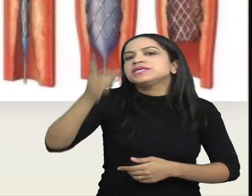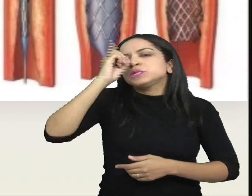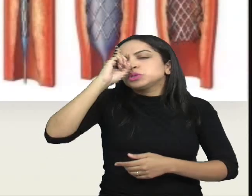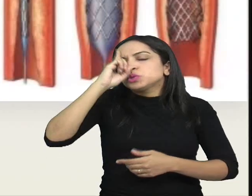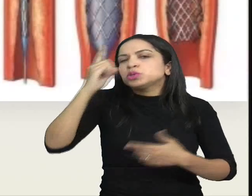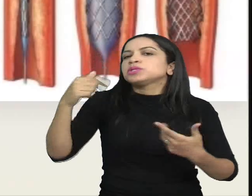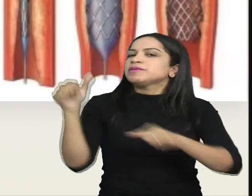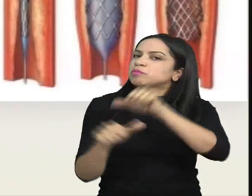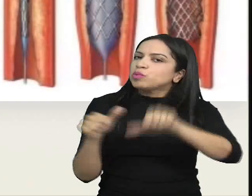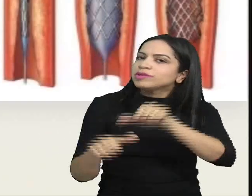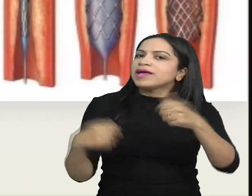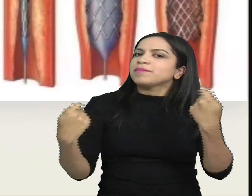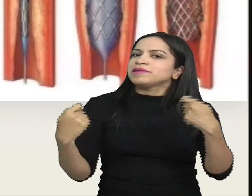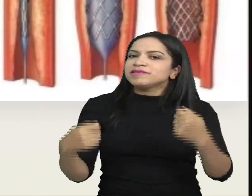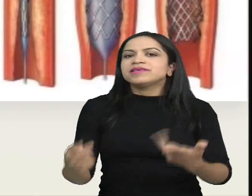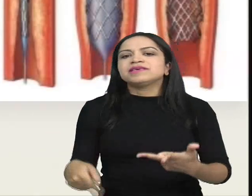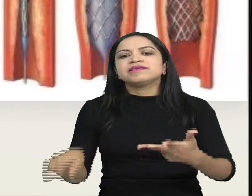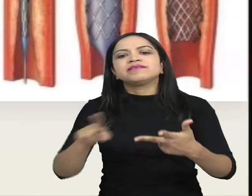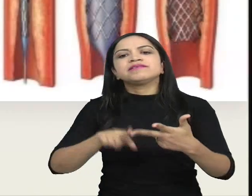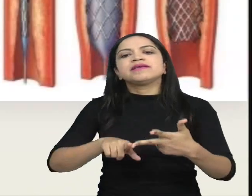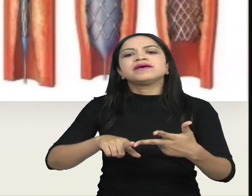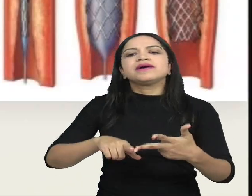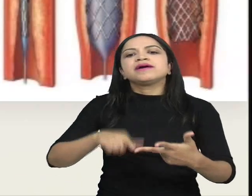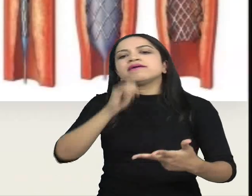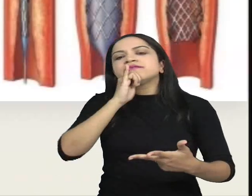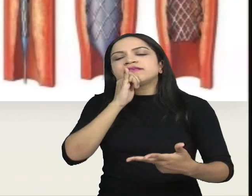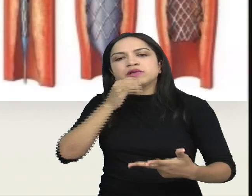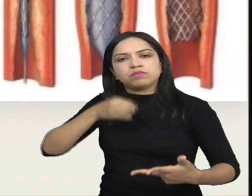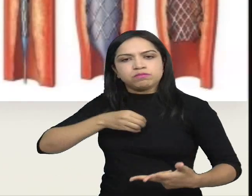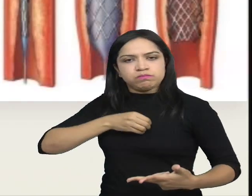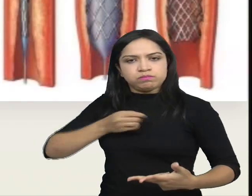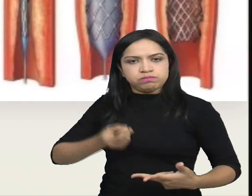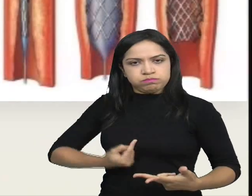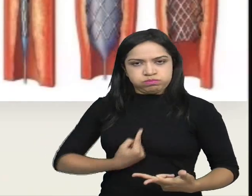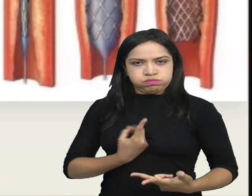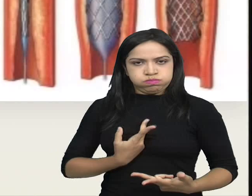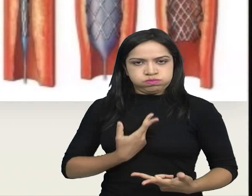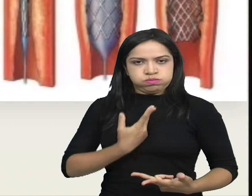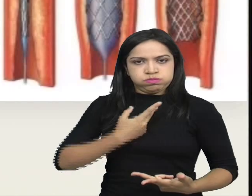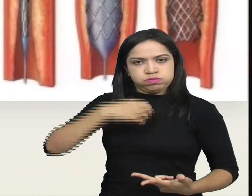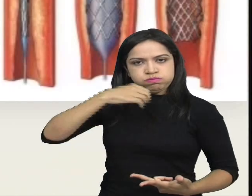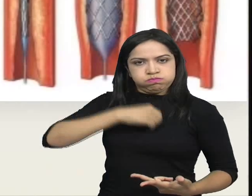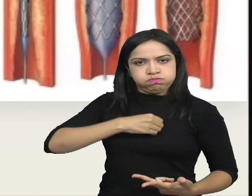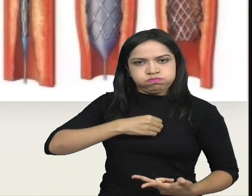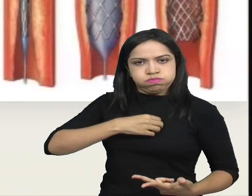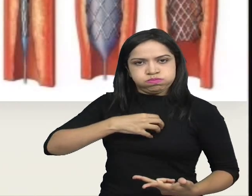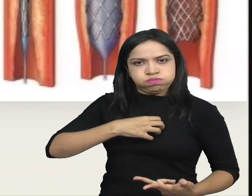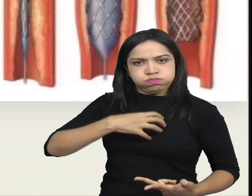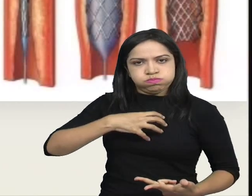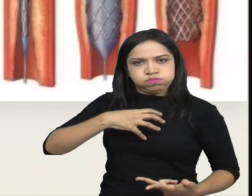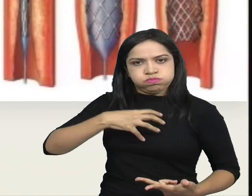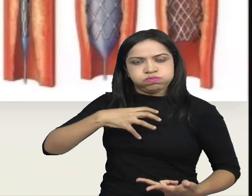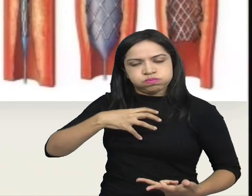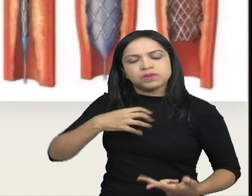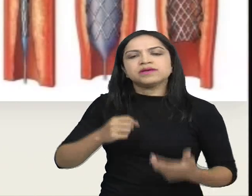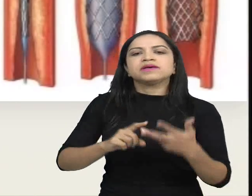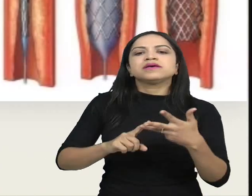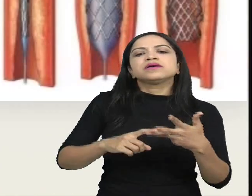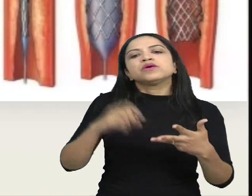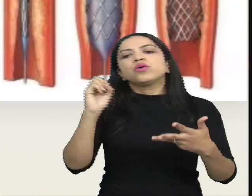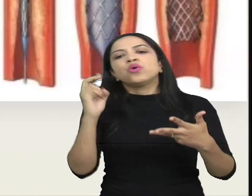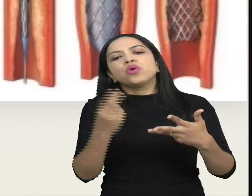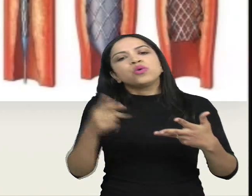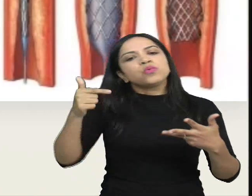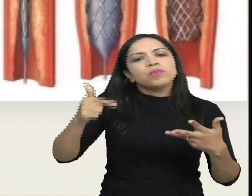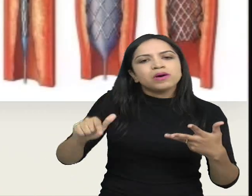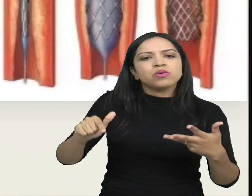balão, coloca, ou vamos fazer uma cirurgia cardíaca, que tem que ser a ponte de safena, porque, às vezes, a